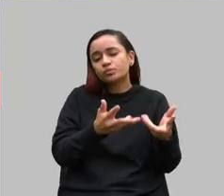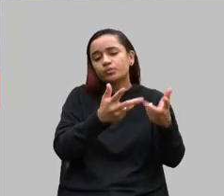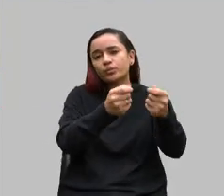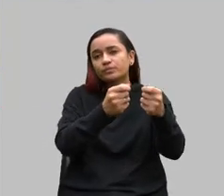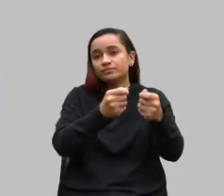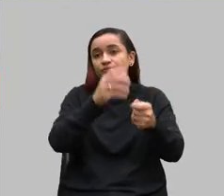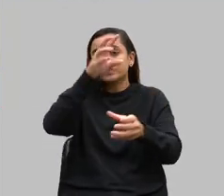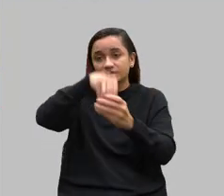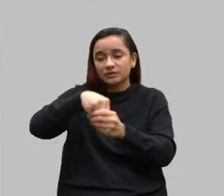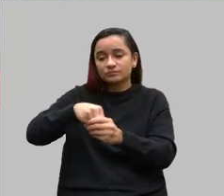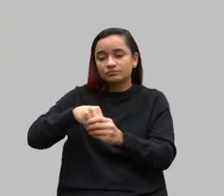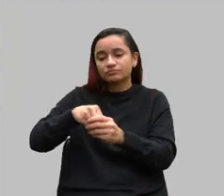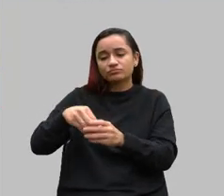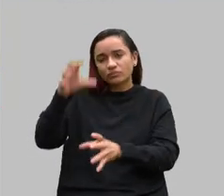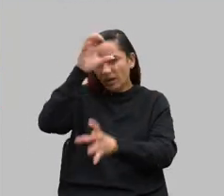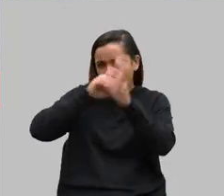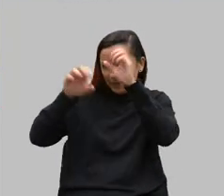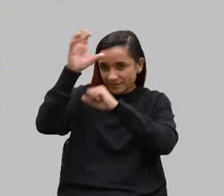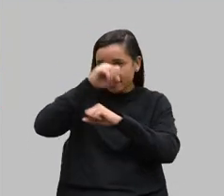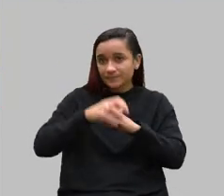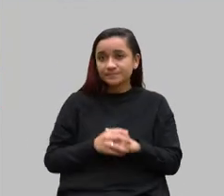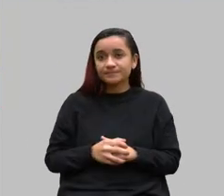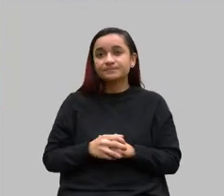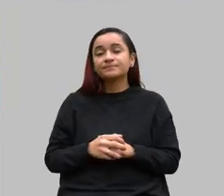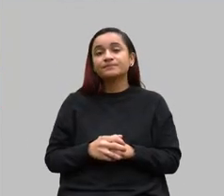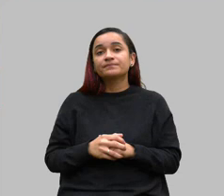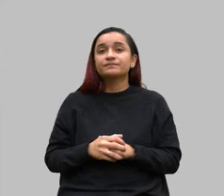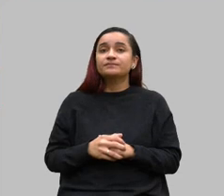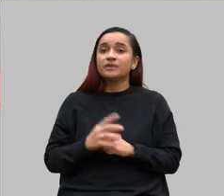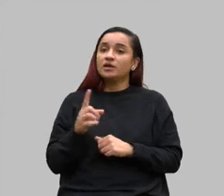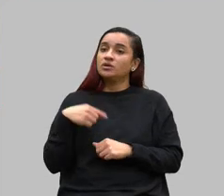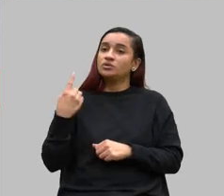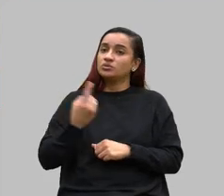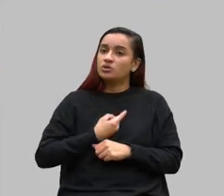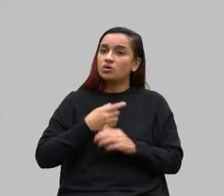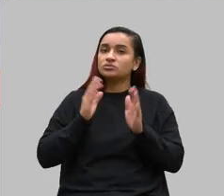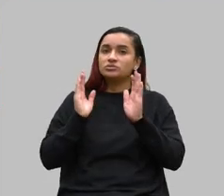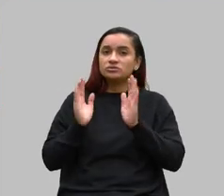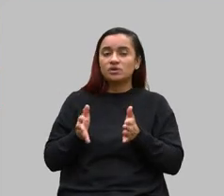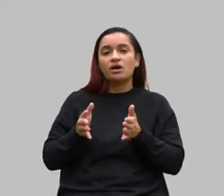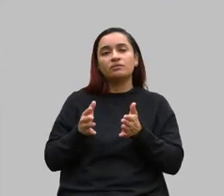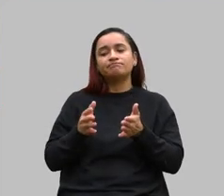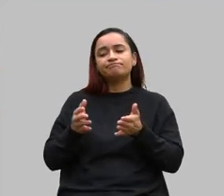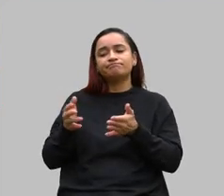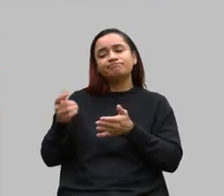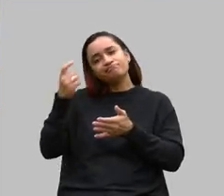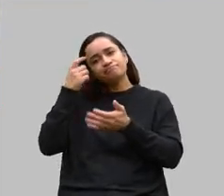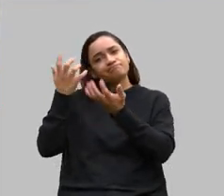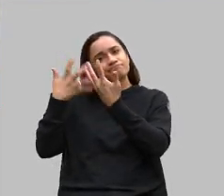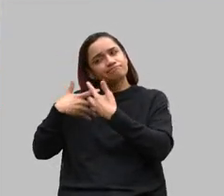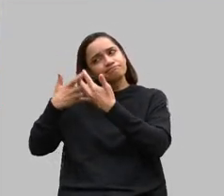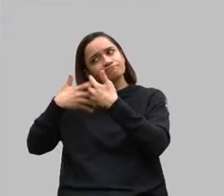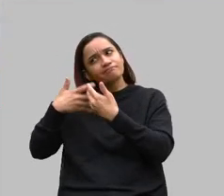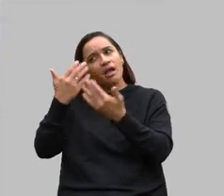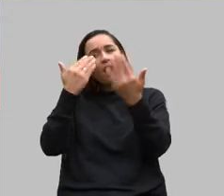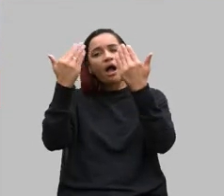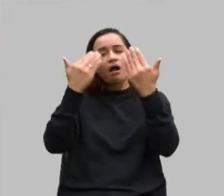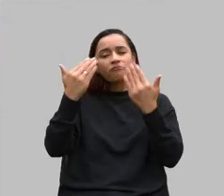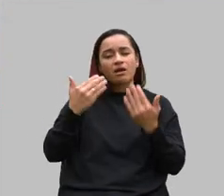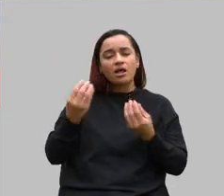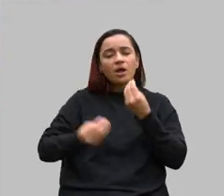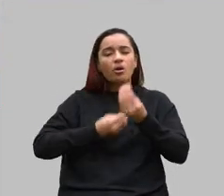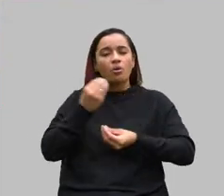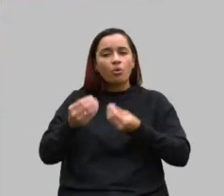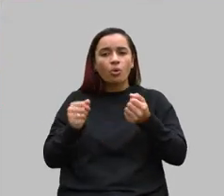de aprendizado e nós nos mobilizamos para avaliar como foram feitas as prorrogações